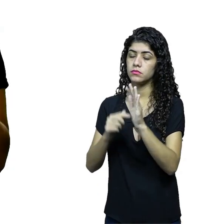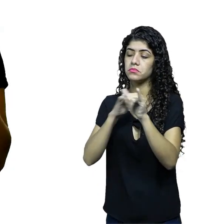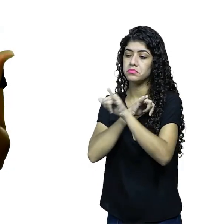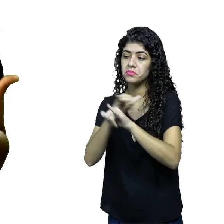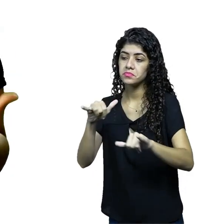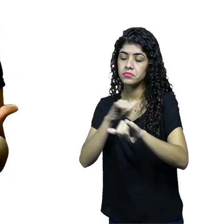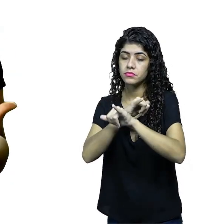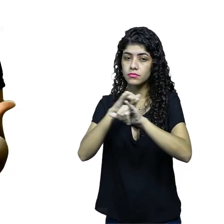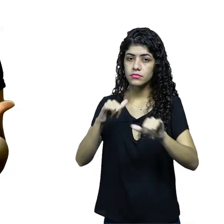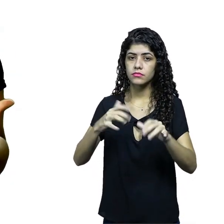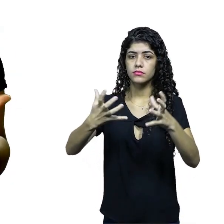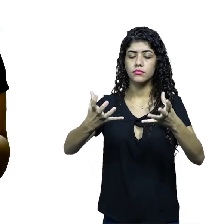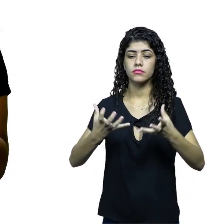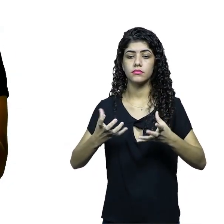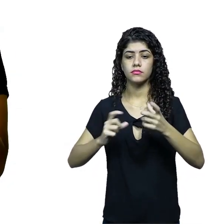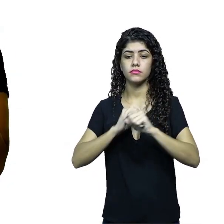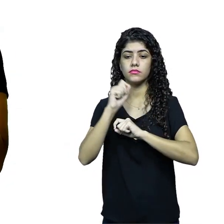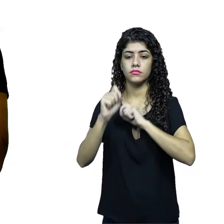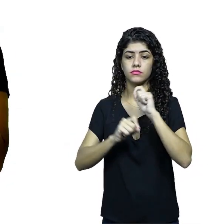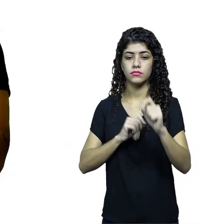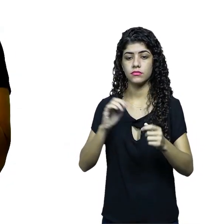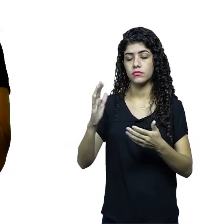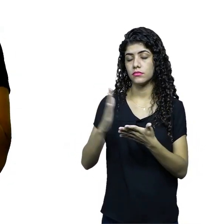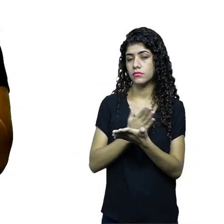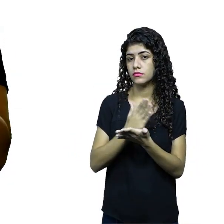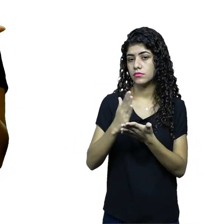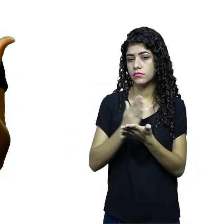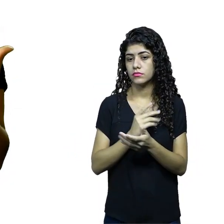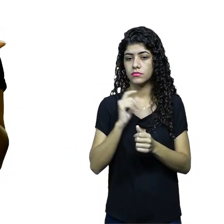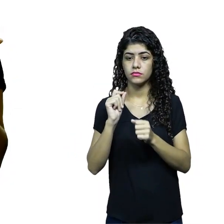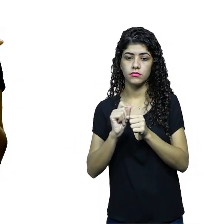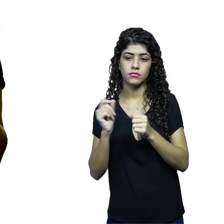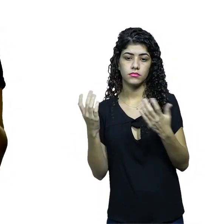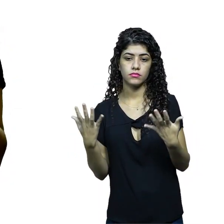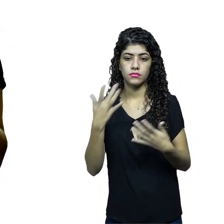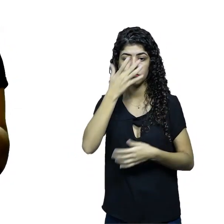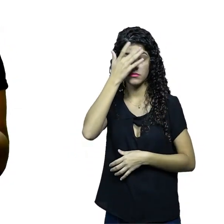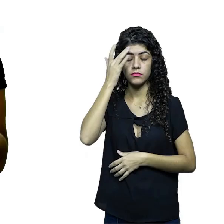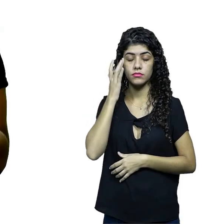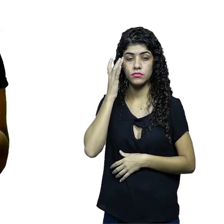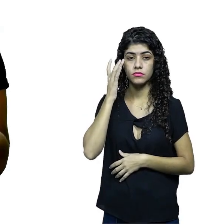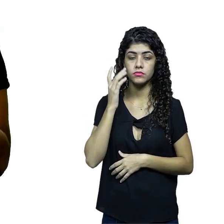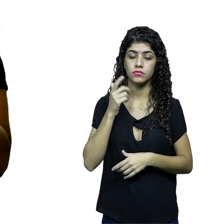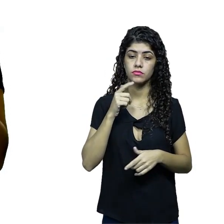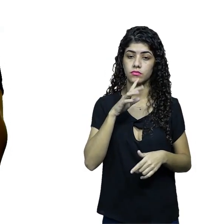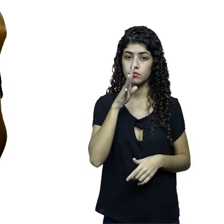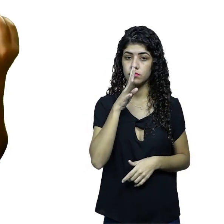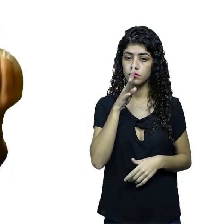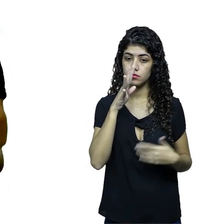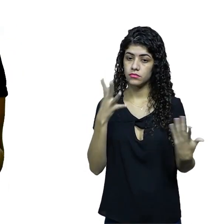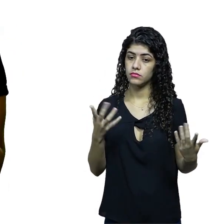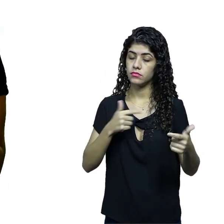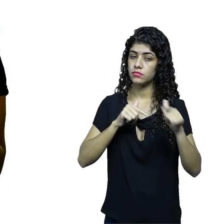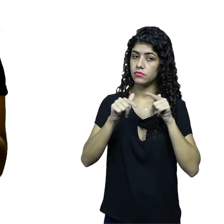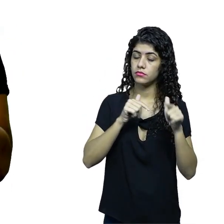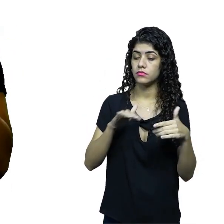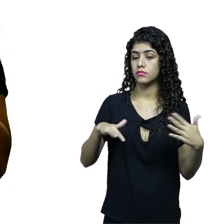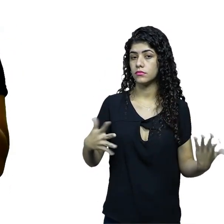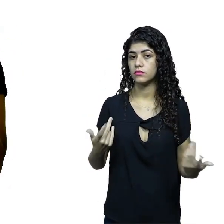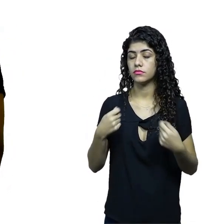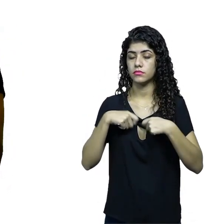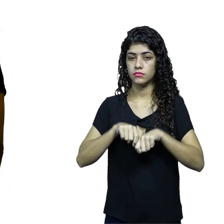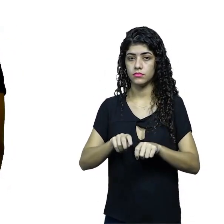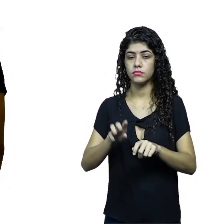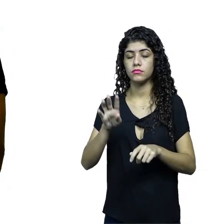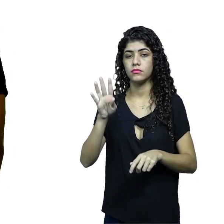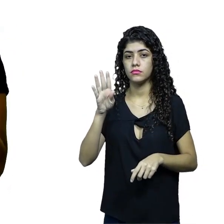querer divulgação, ele vai querer algumas ações para clientes, para funcionários. E você tem